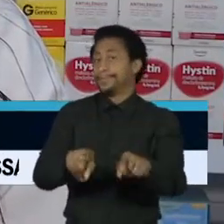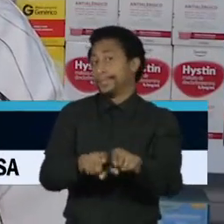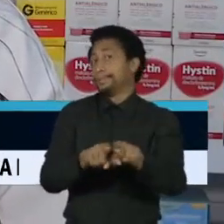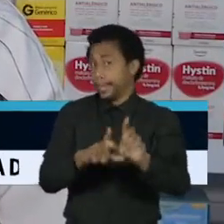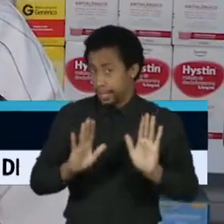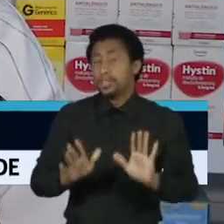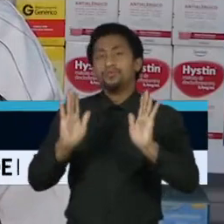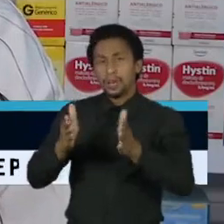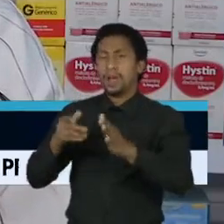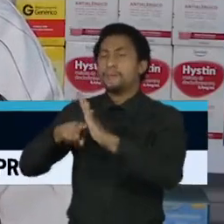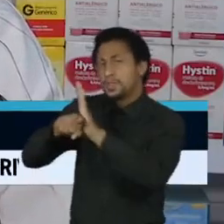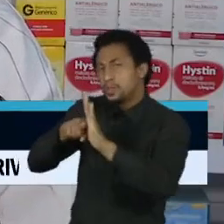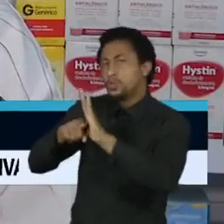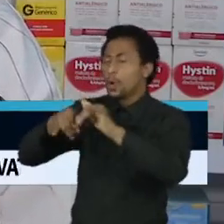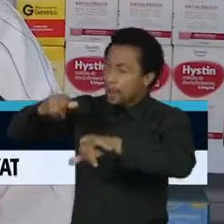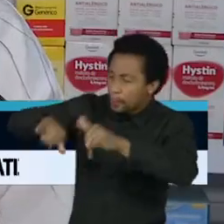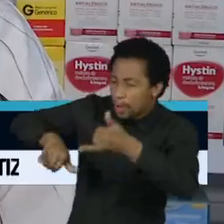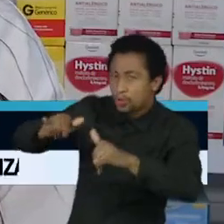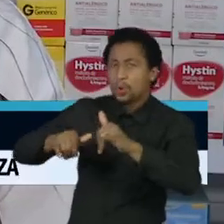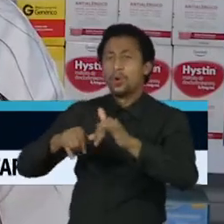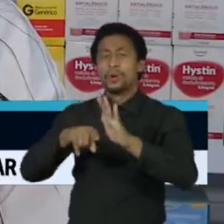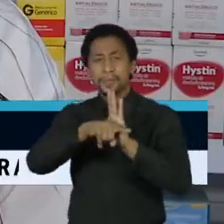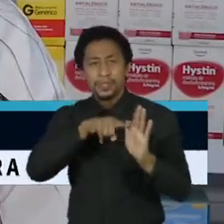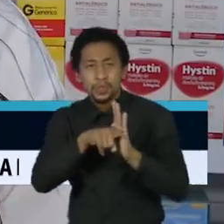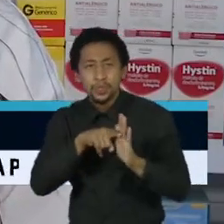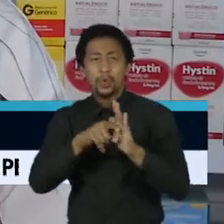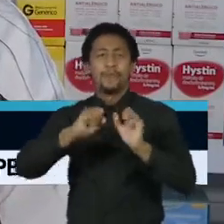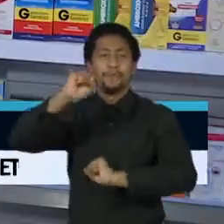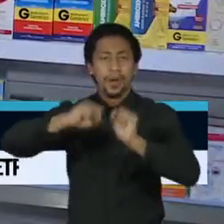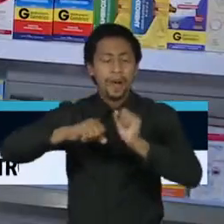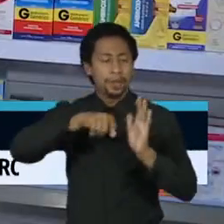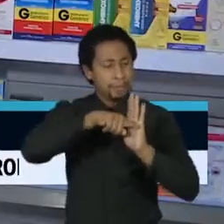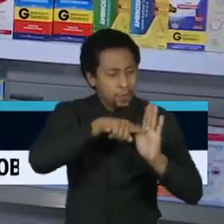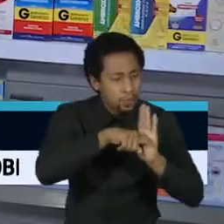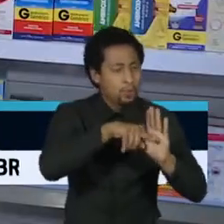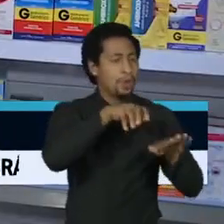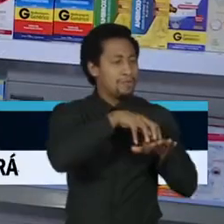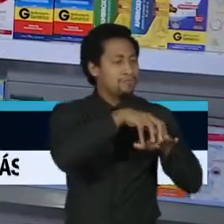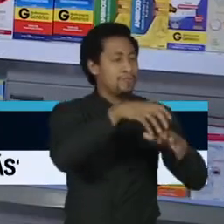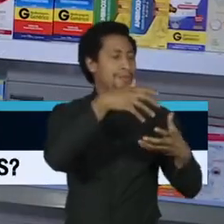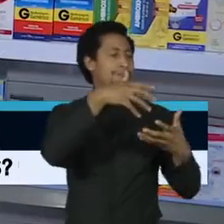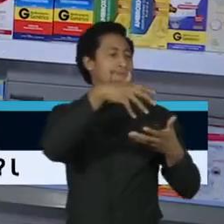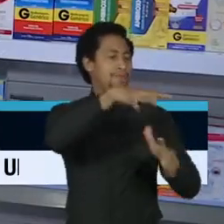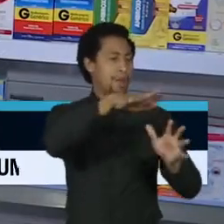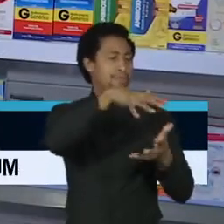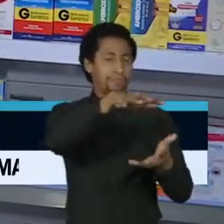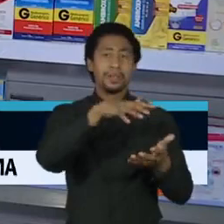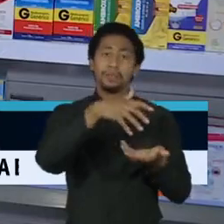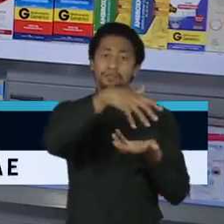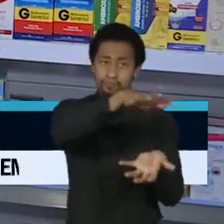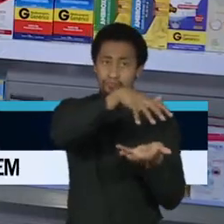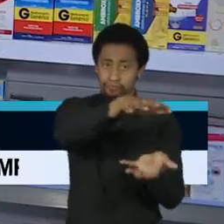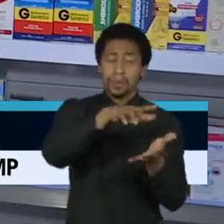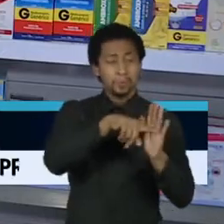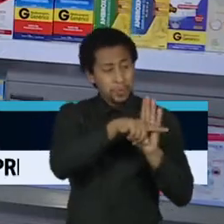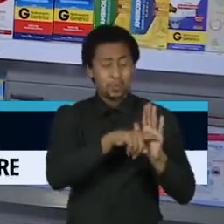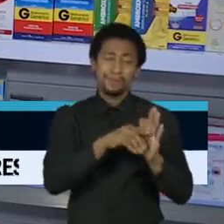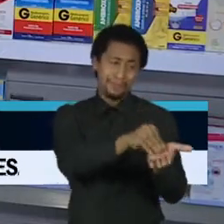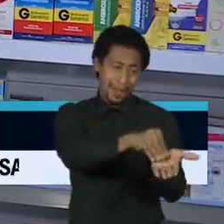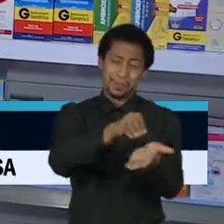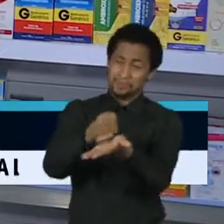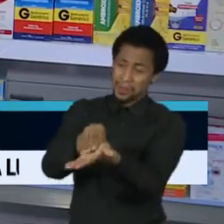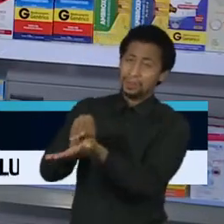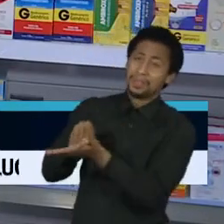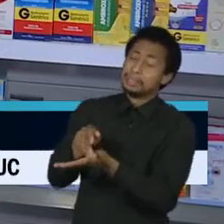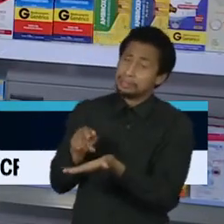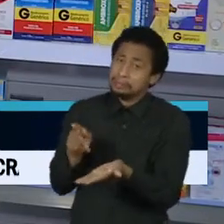vários fornecedores. Infelizmente, a falta, ela existe. Para o Sindicato dos Hospitais do Estado de São Paulo, entre as causas para